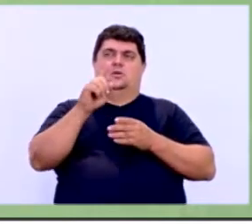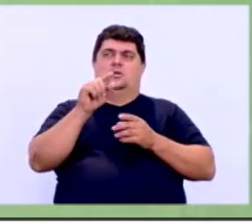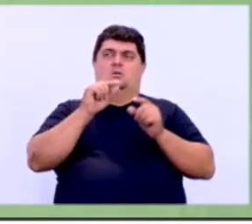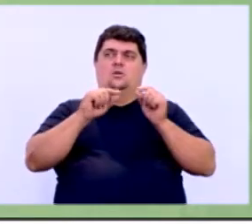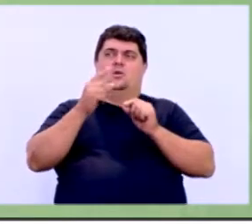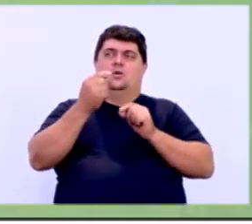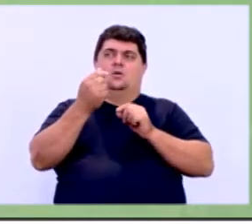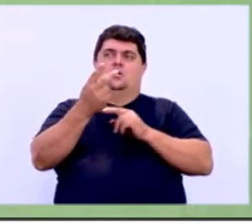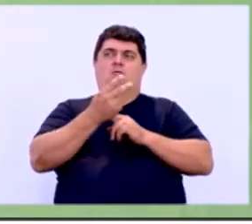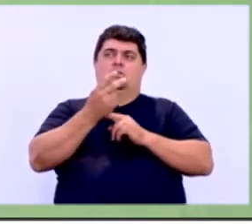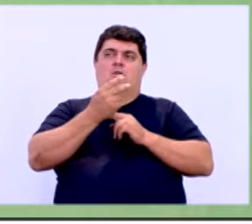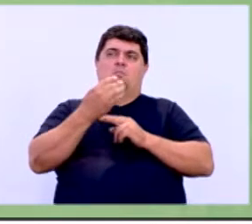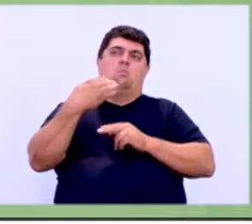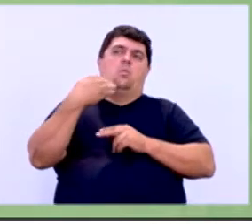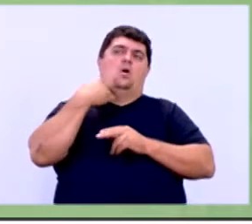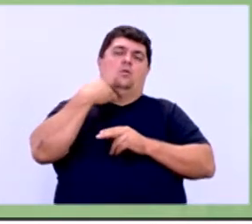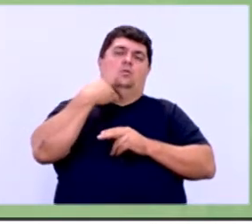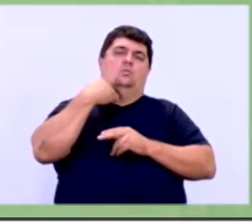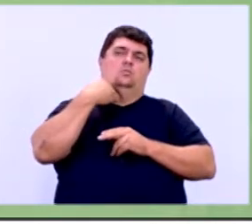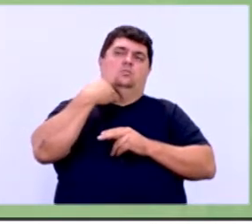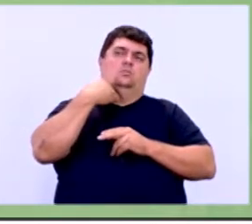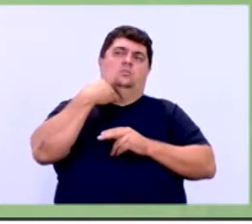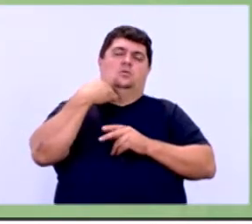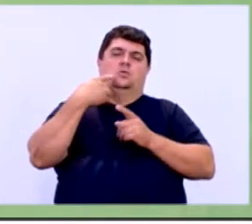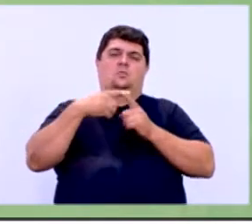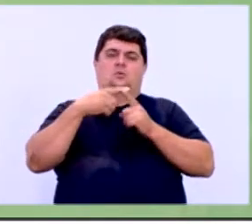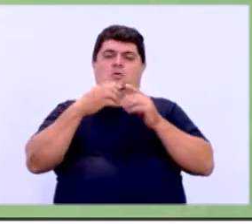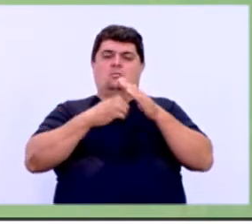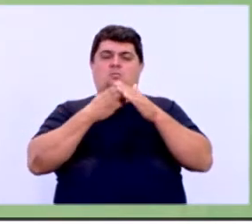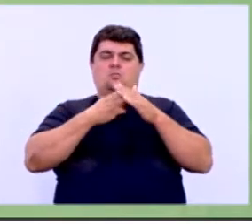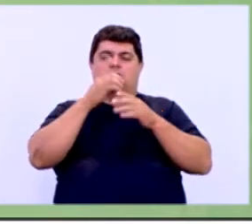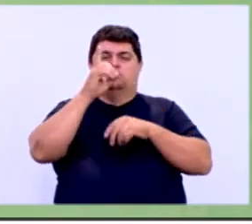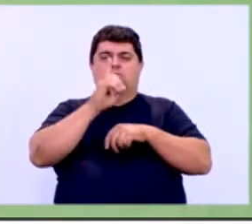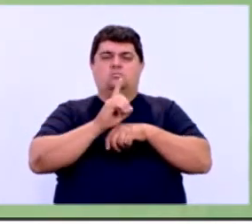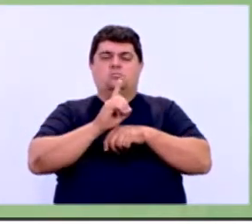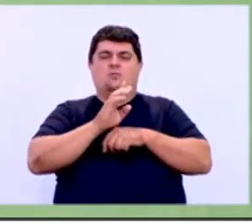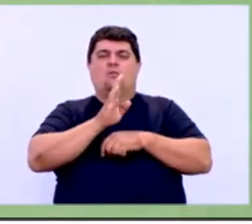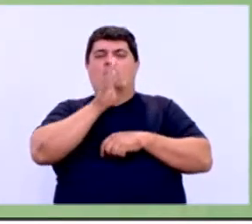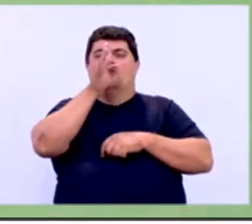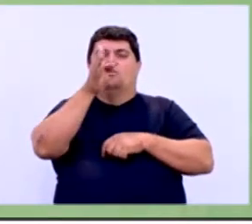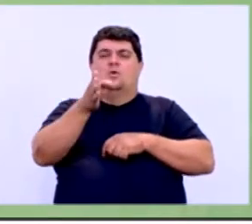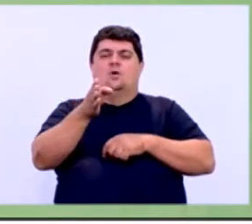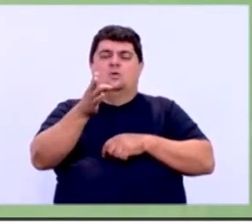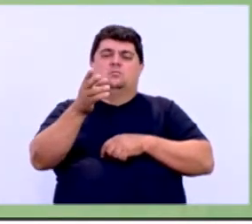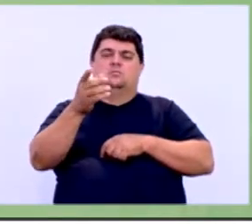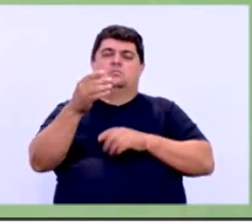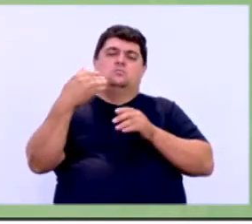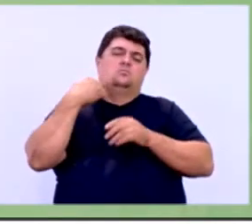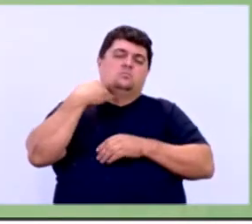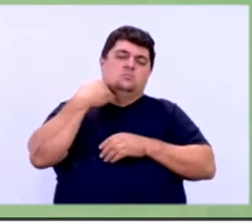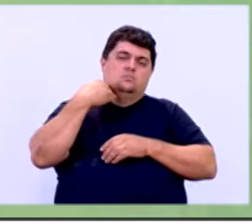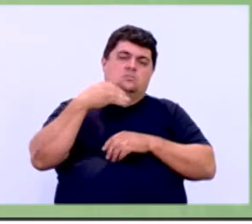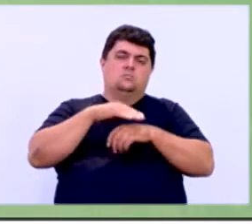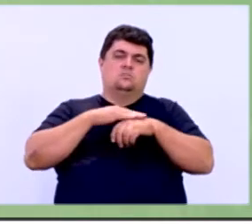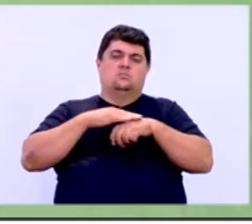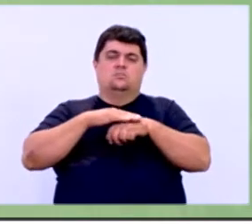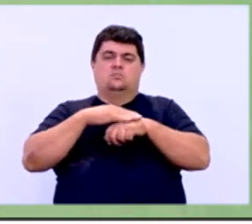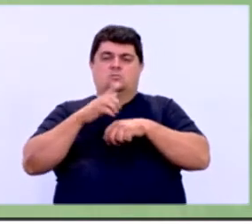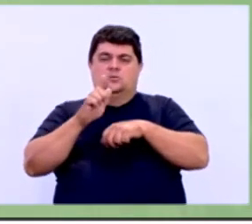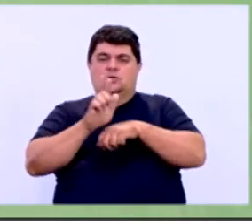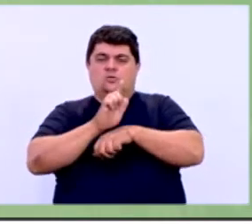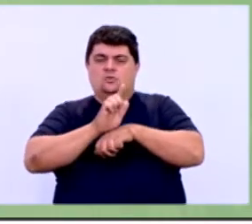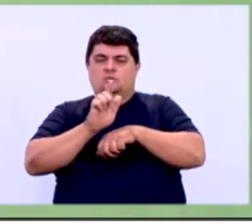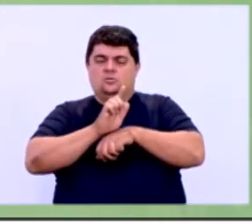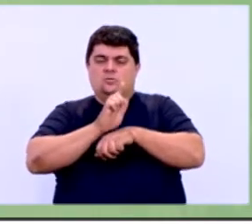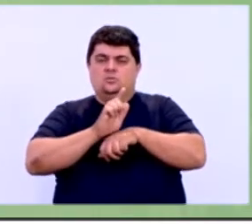é o financiamento bancário. Quando o empresário, quando o empreendedor, né, ele vai ele busca